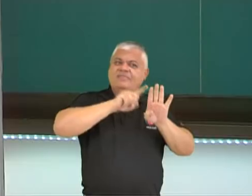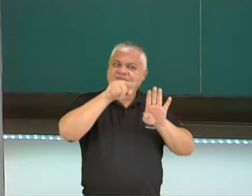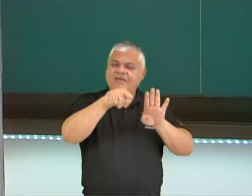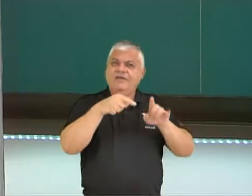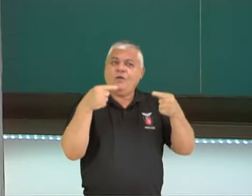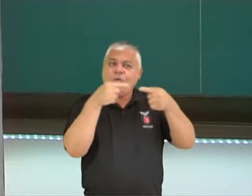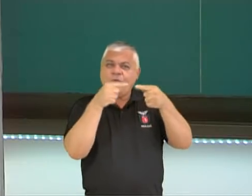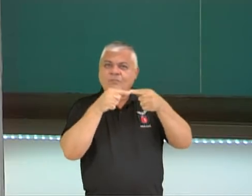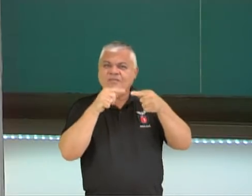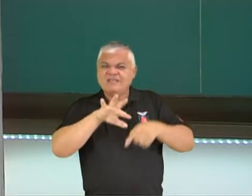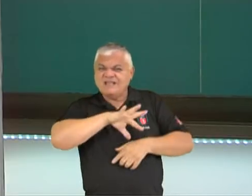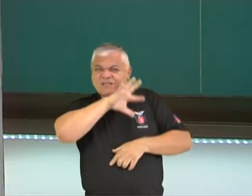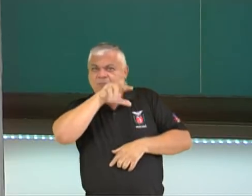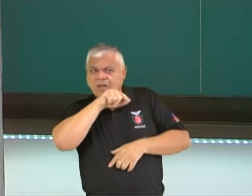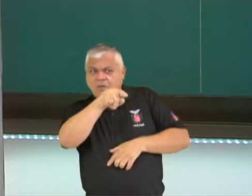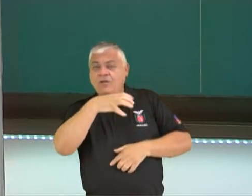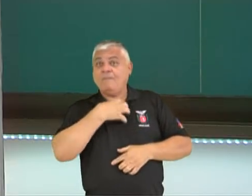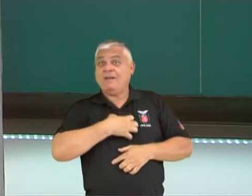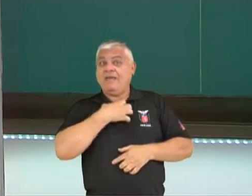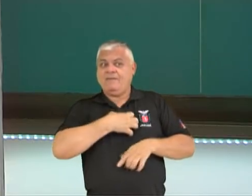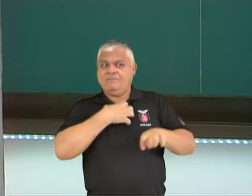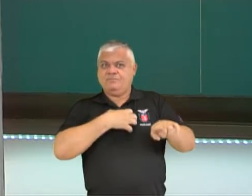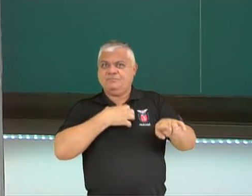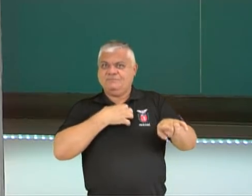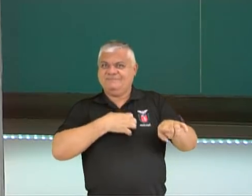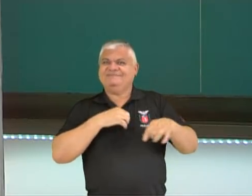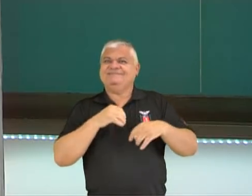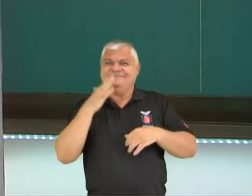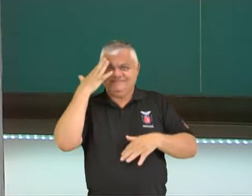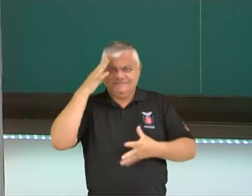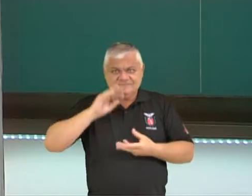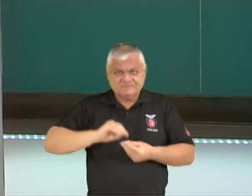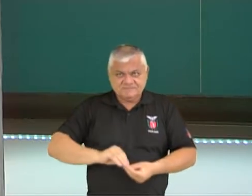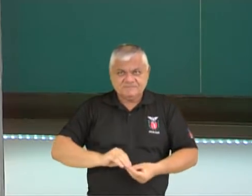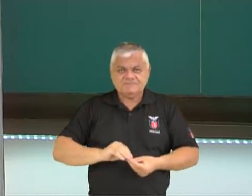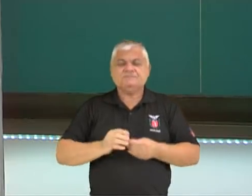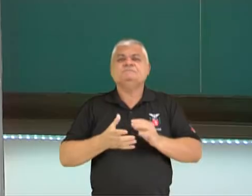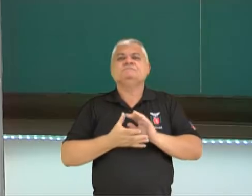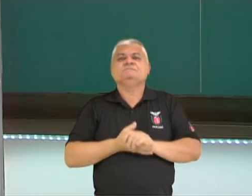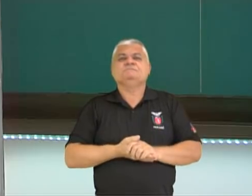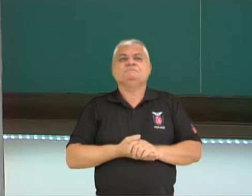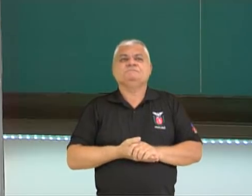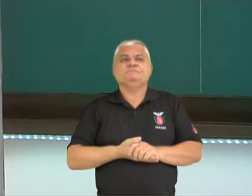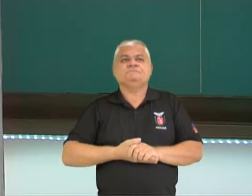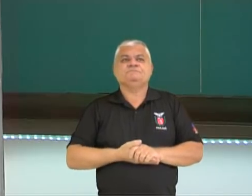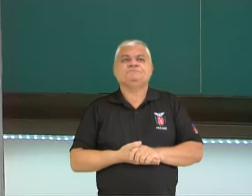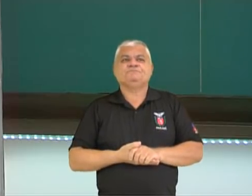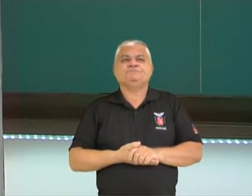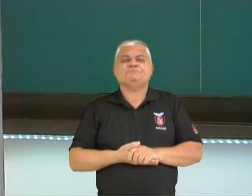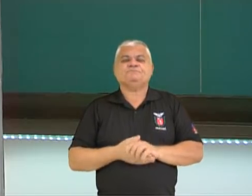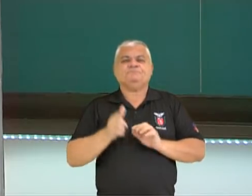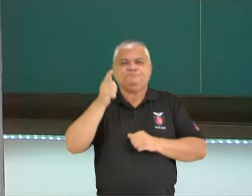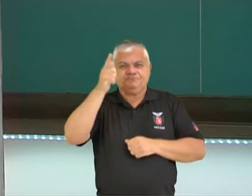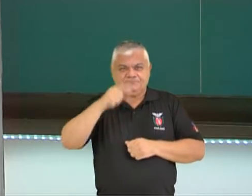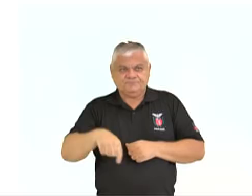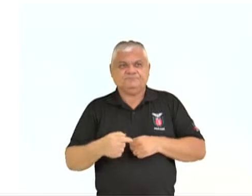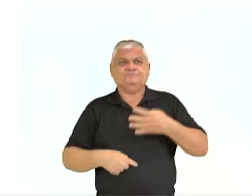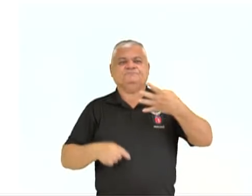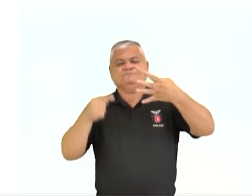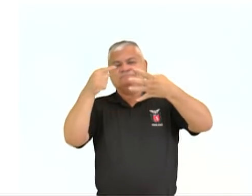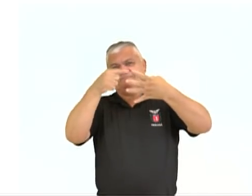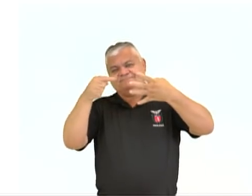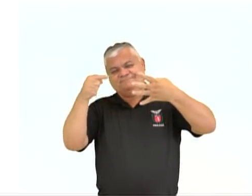garoto é tem aquela semelhança aquela que essa característica com o animal muito bem vamos ver alguns